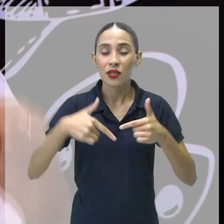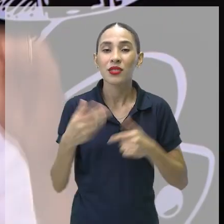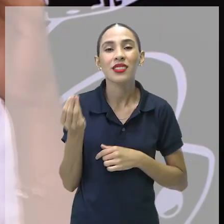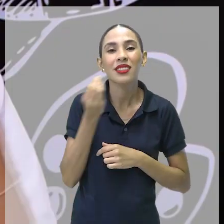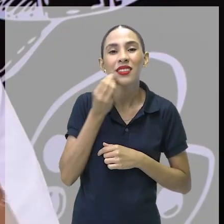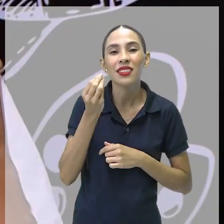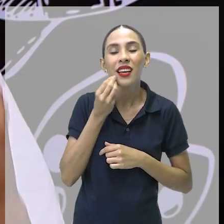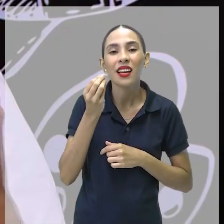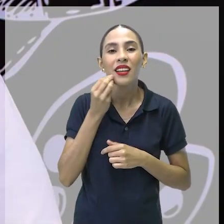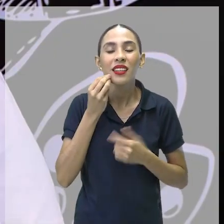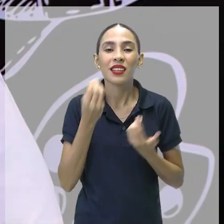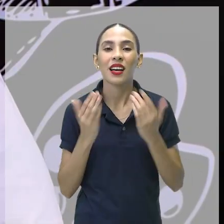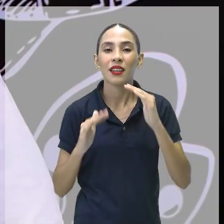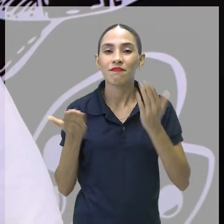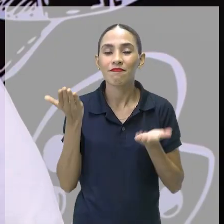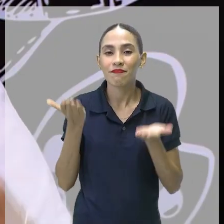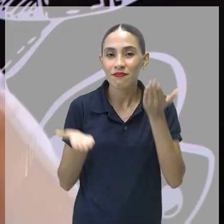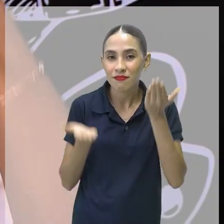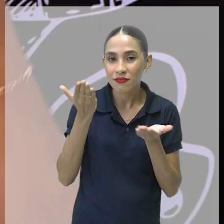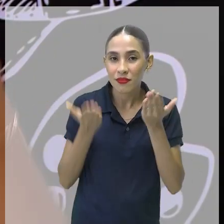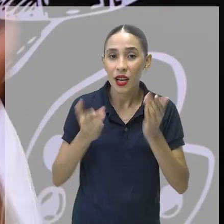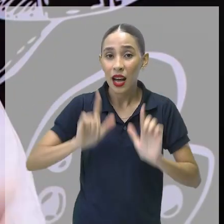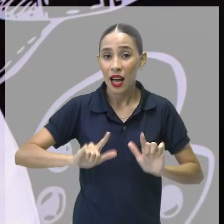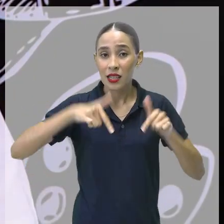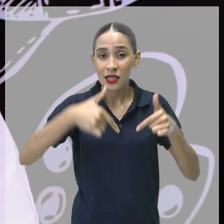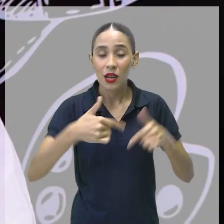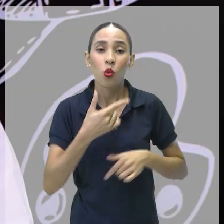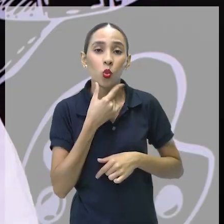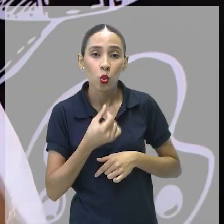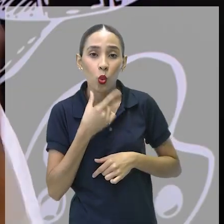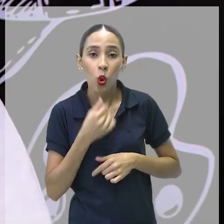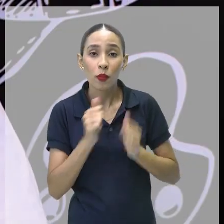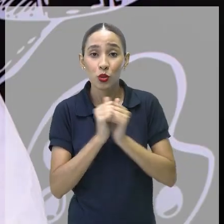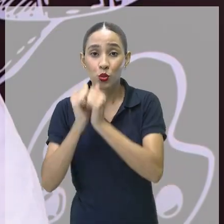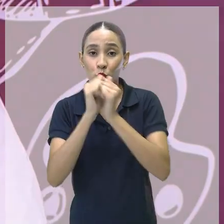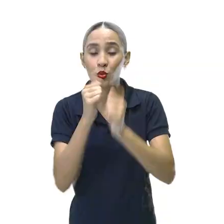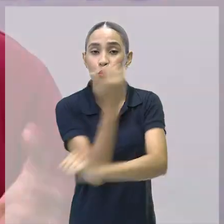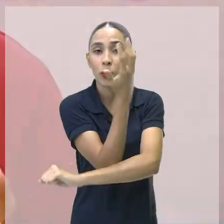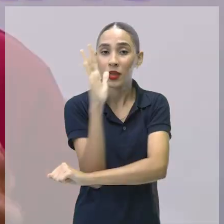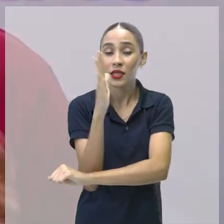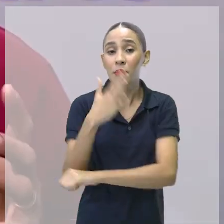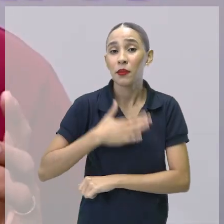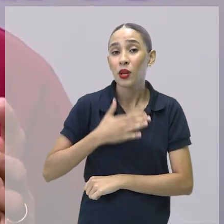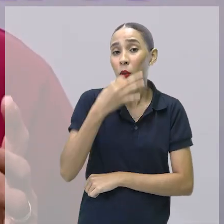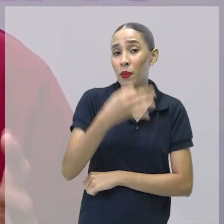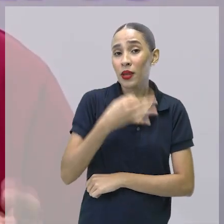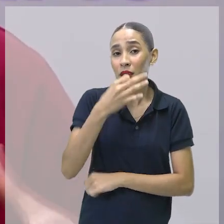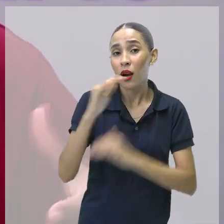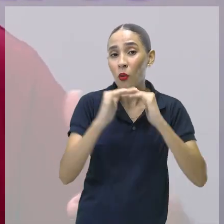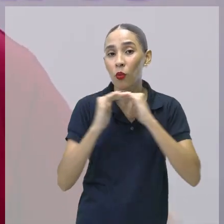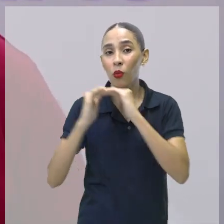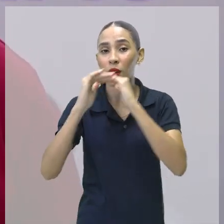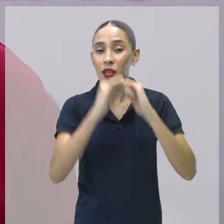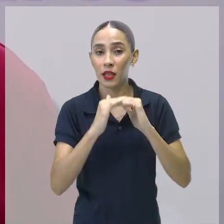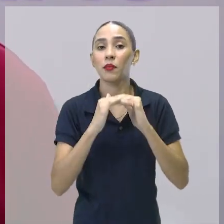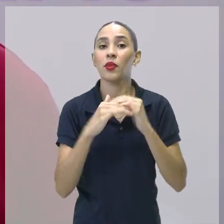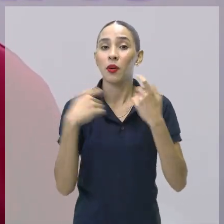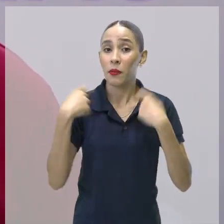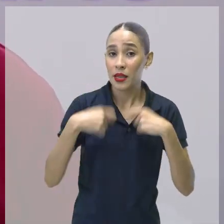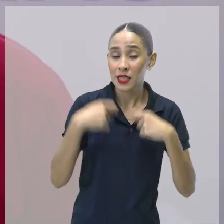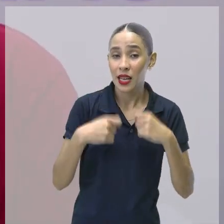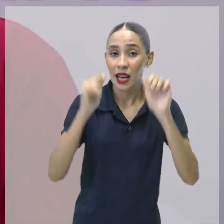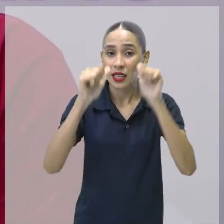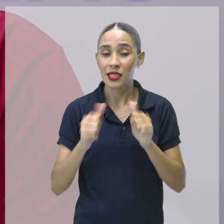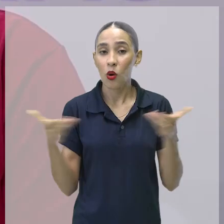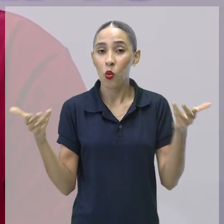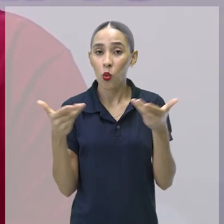gente tenta equilibrar, né? As ações do homem com o ambiente. Para mim é o equilíbrio entre a necessidade do